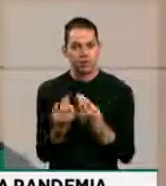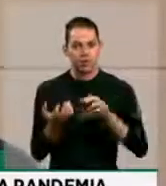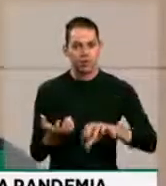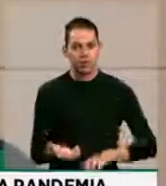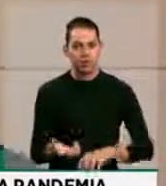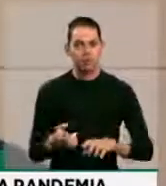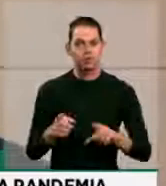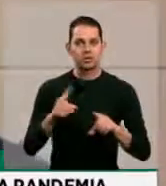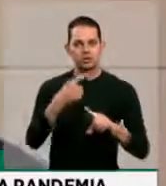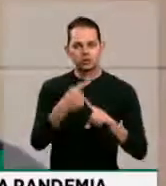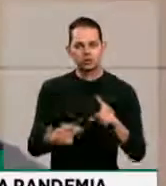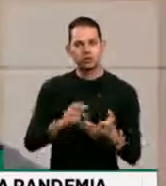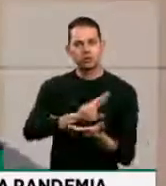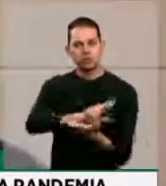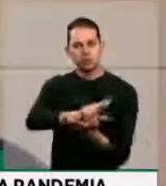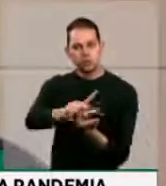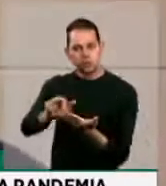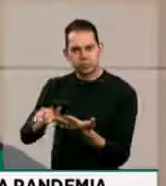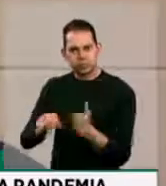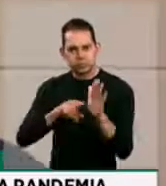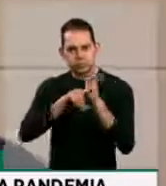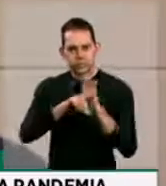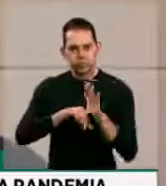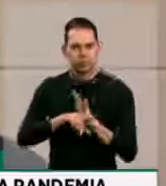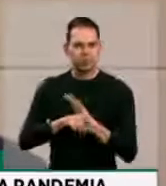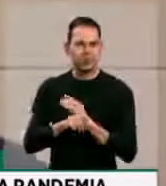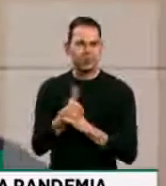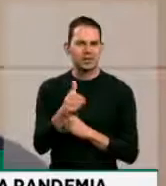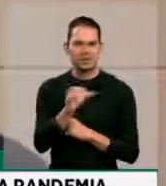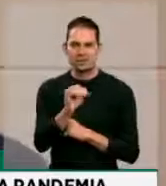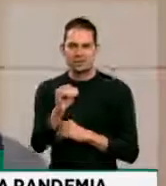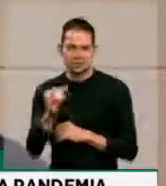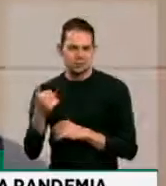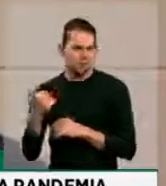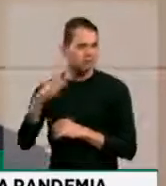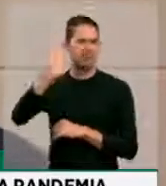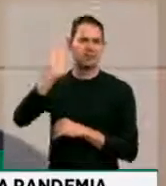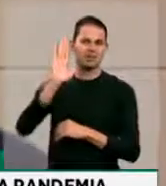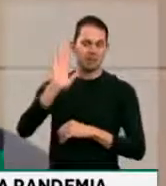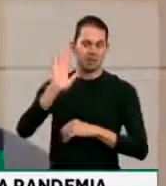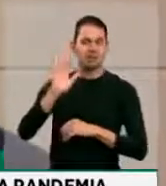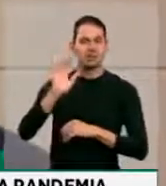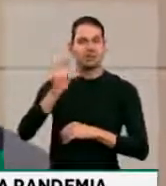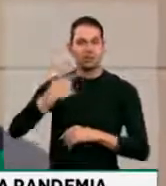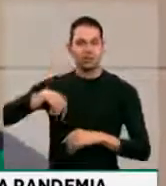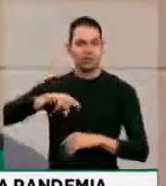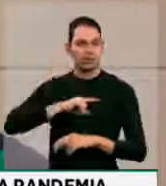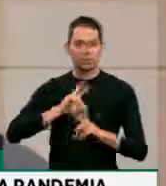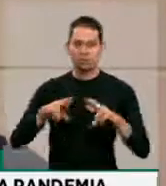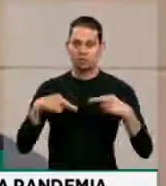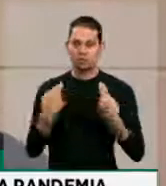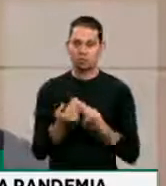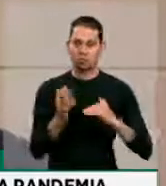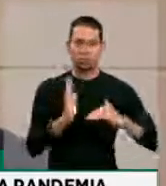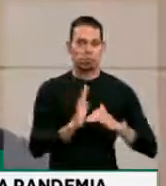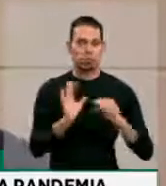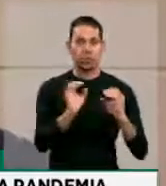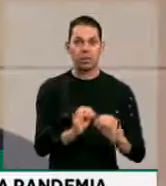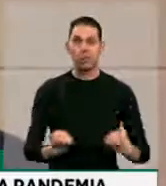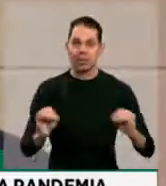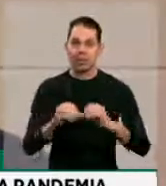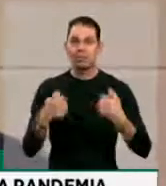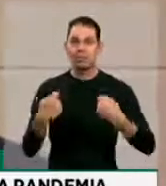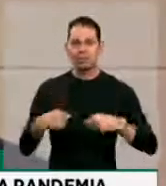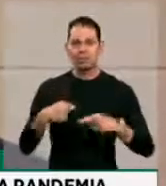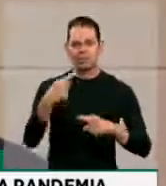são dezenas de vetos, talvez centenas de vetos que se acumulam e nós não tivemos mais sessão do Congresso. É preciso enfrentar esses